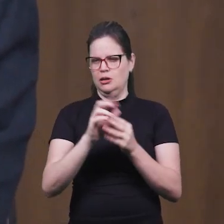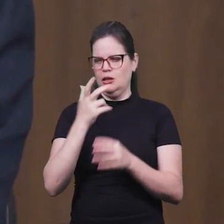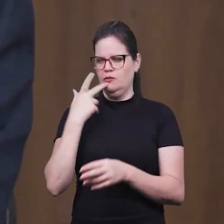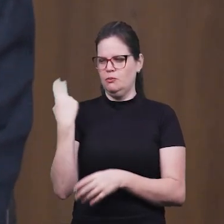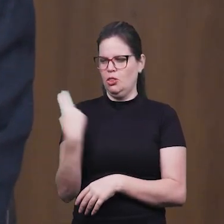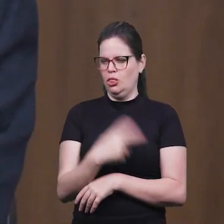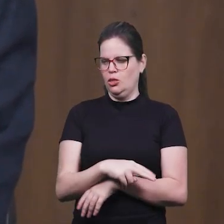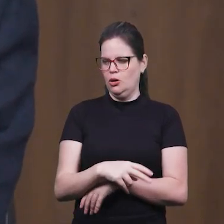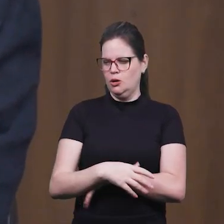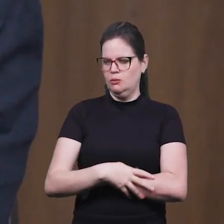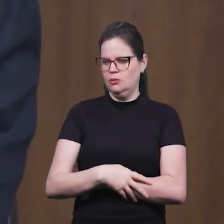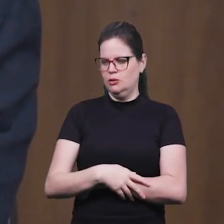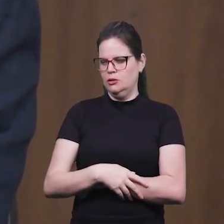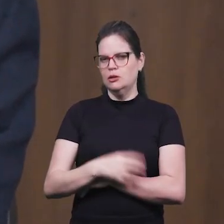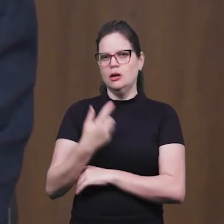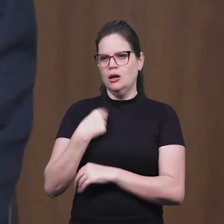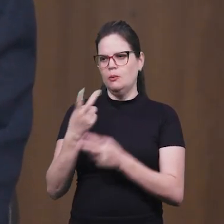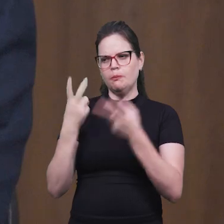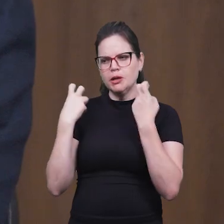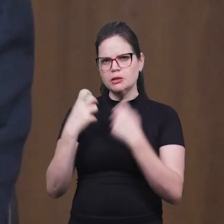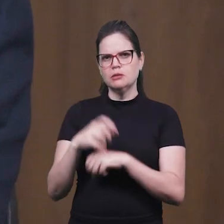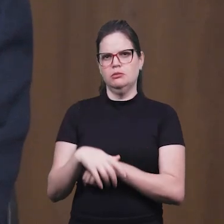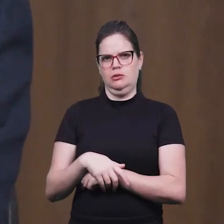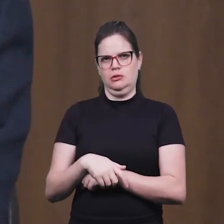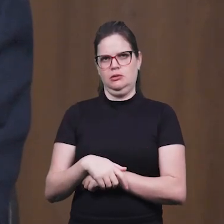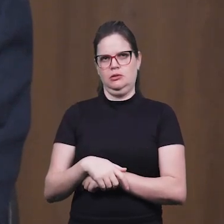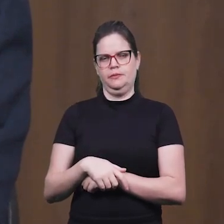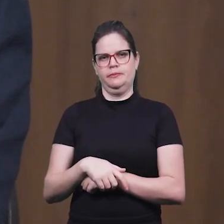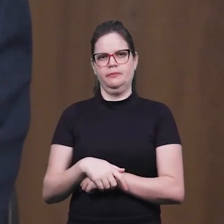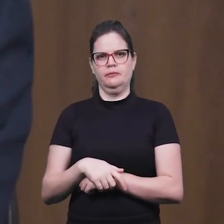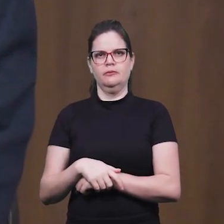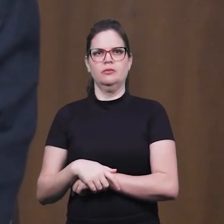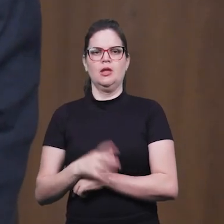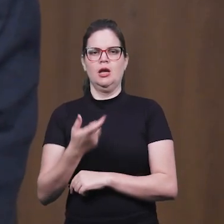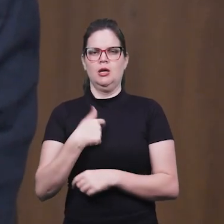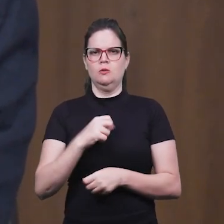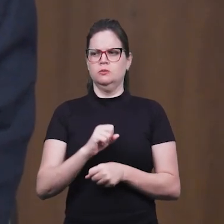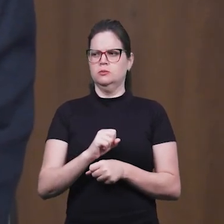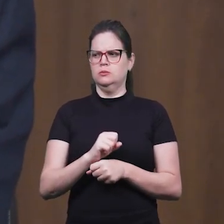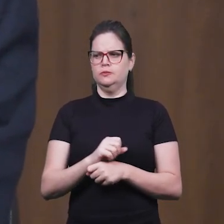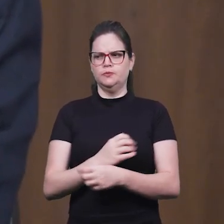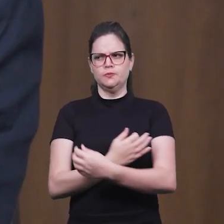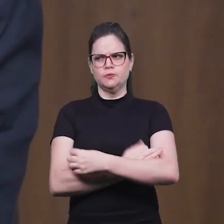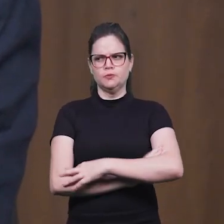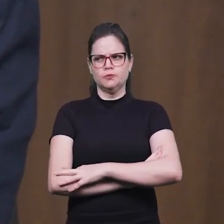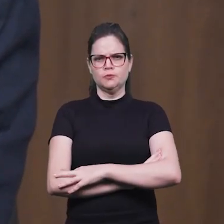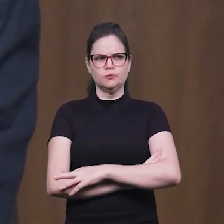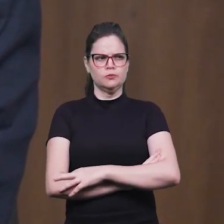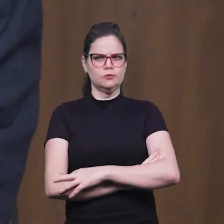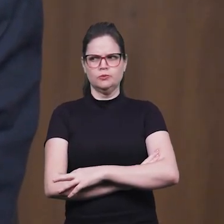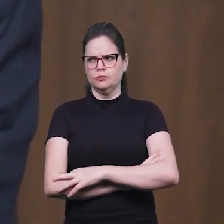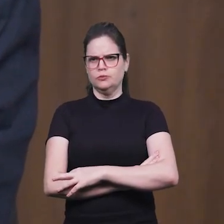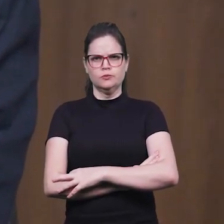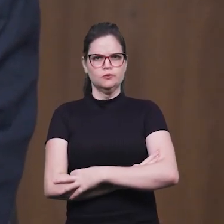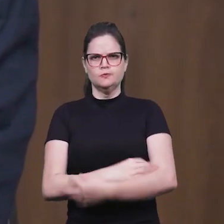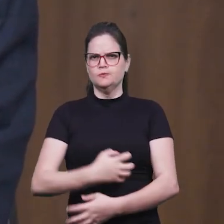trouxe tal, não sei o que lá e tal. E eu percebi aquilo, eu fiquei travado com ele. Pô. Mas tudo bem. Mas